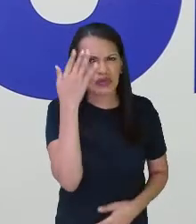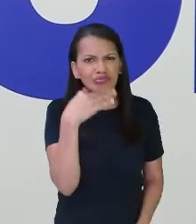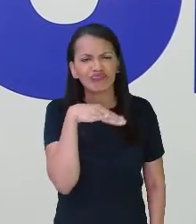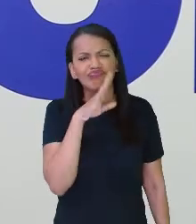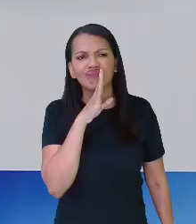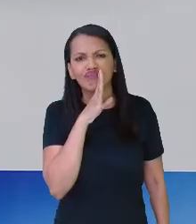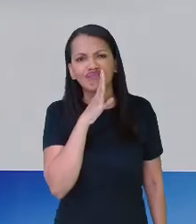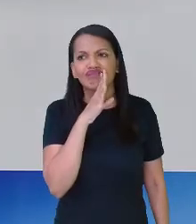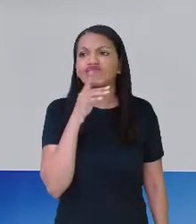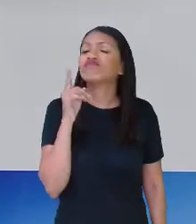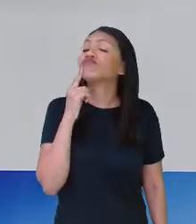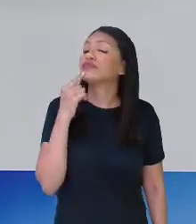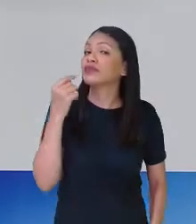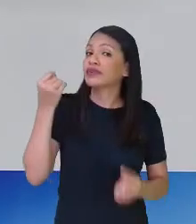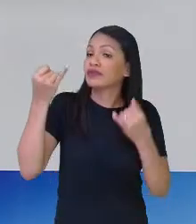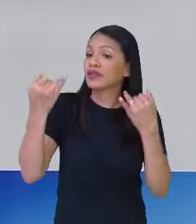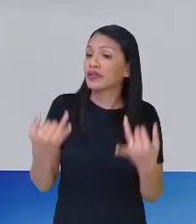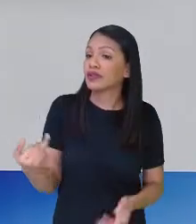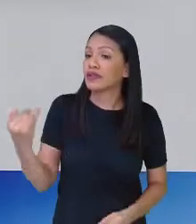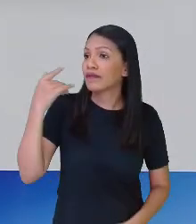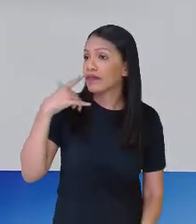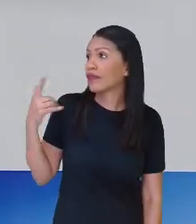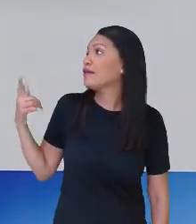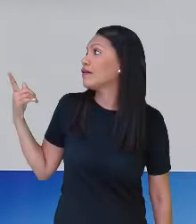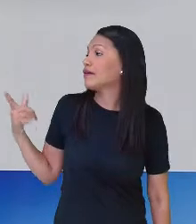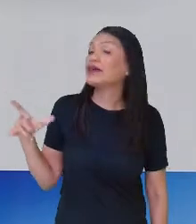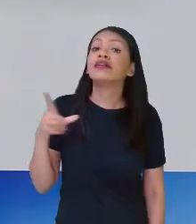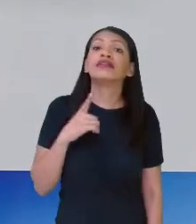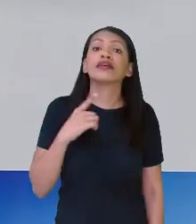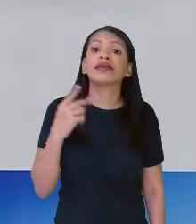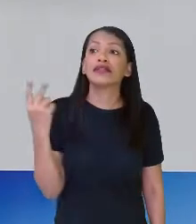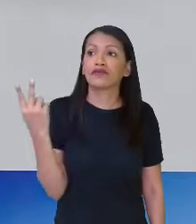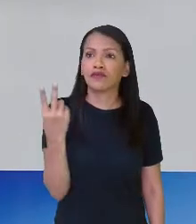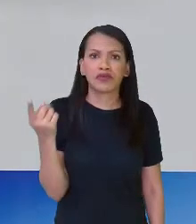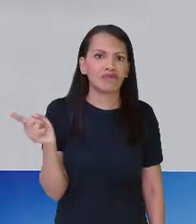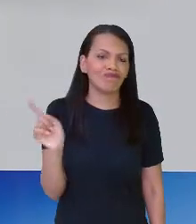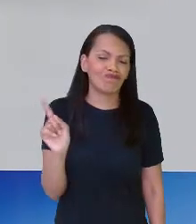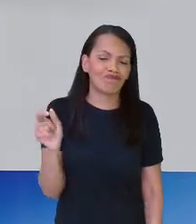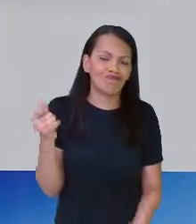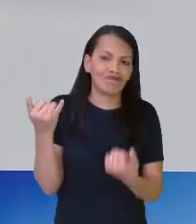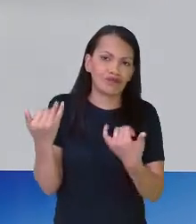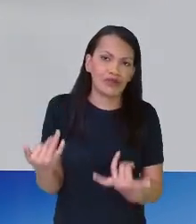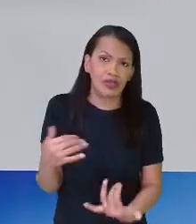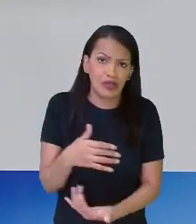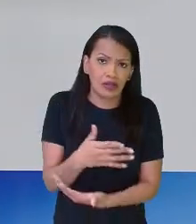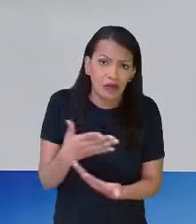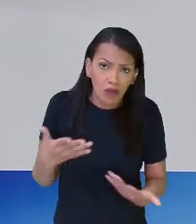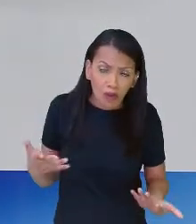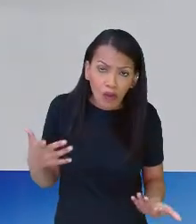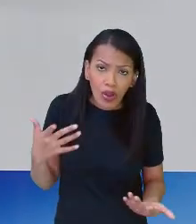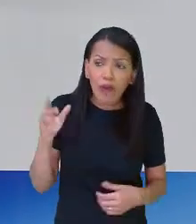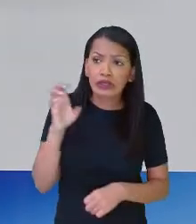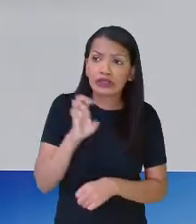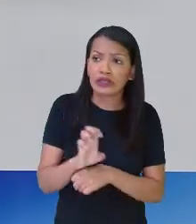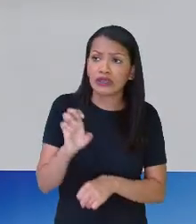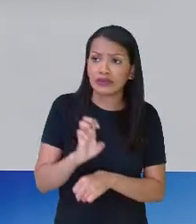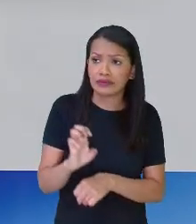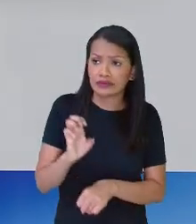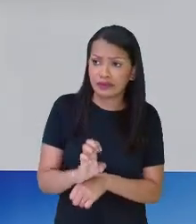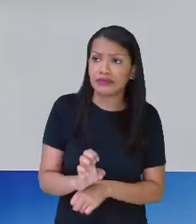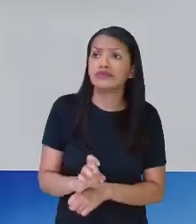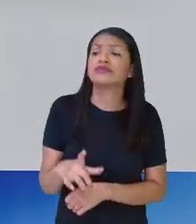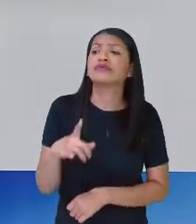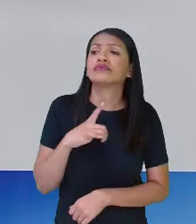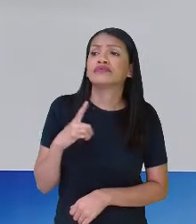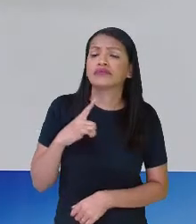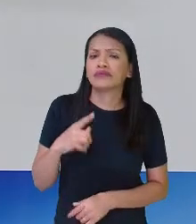é, desses que eu falei, tem 2 aqui que eu não falei. Qual foram esses 2 estados que eu não falei? Olha, os estados que tem